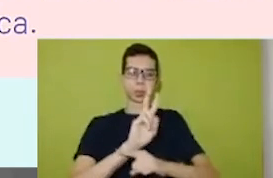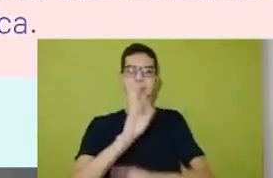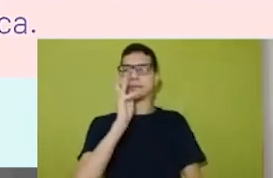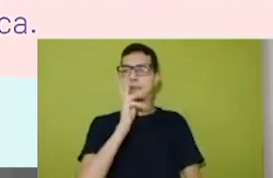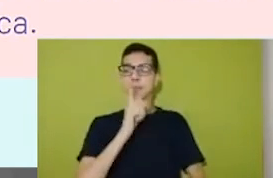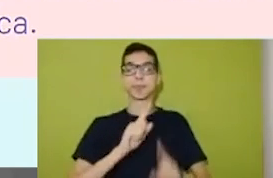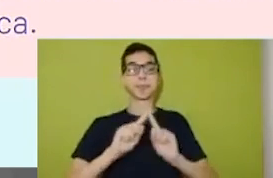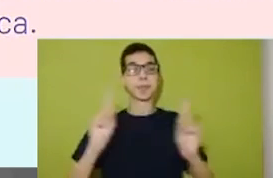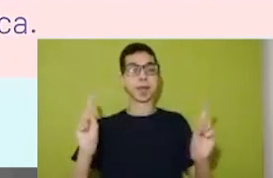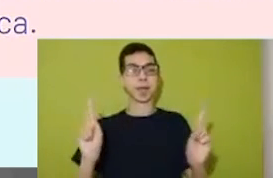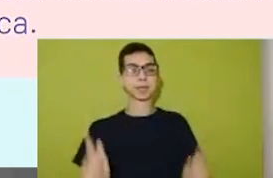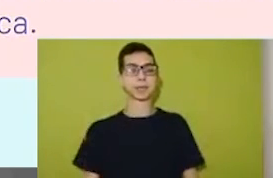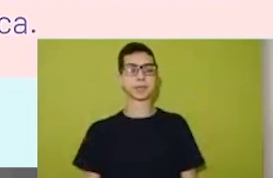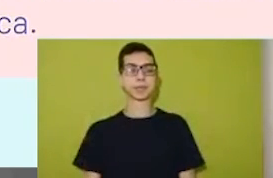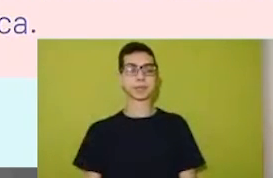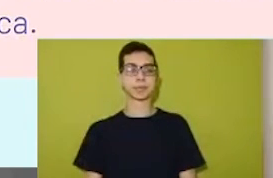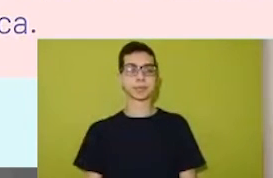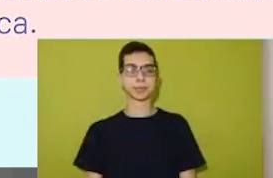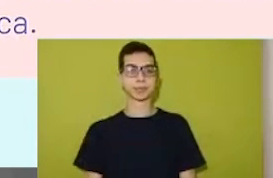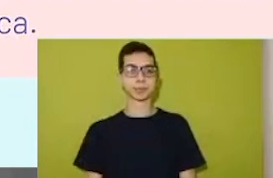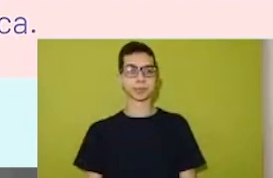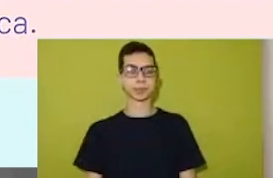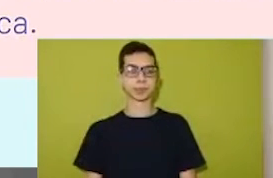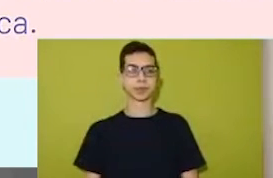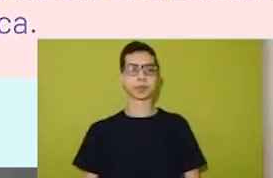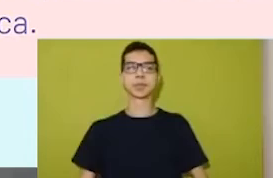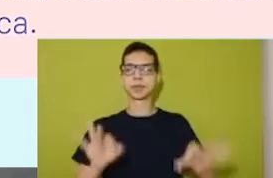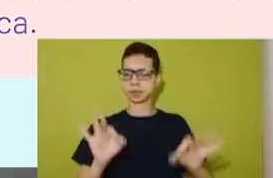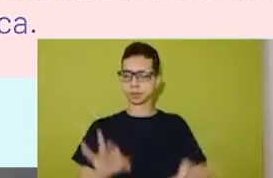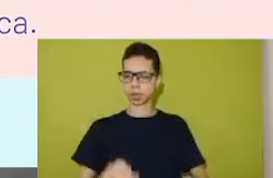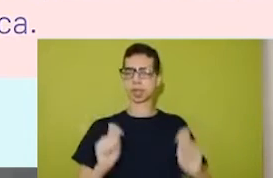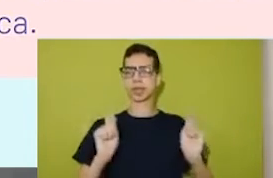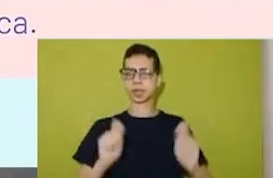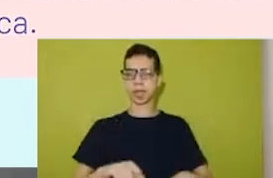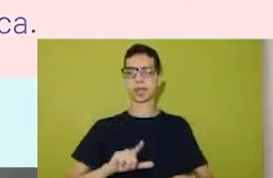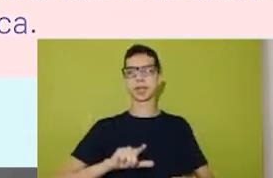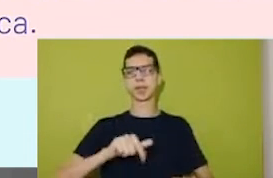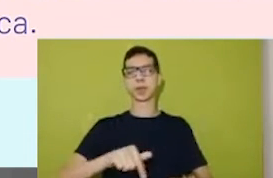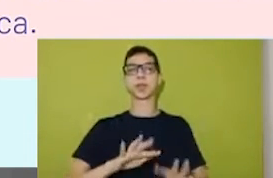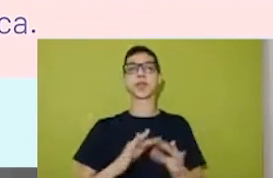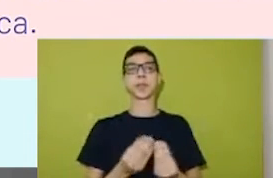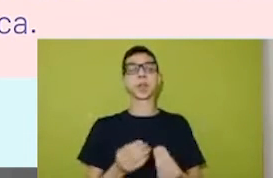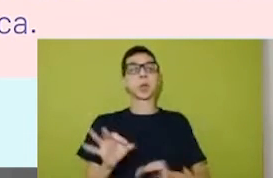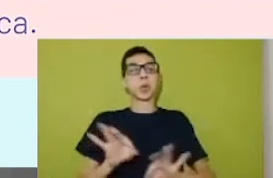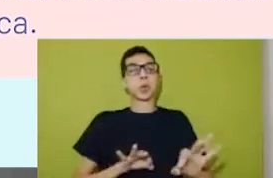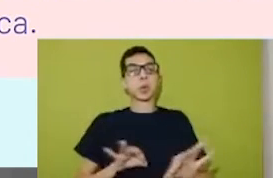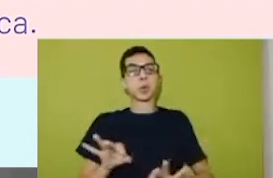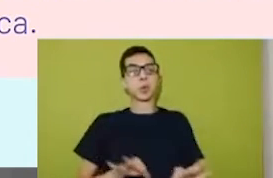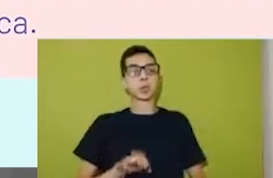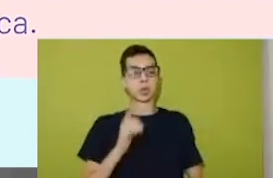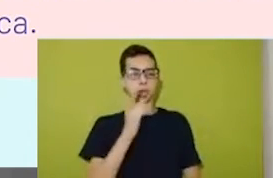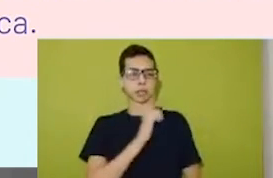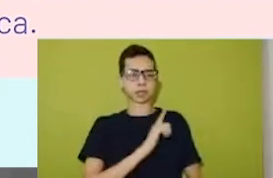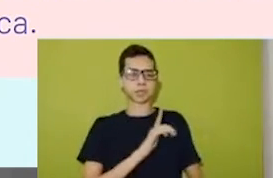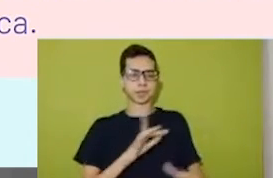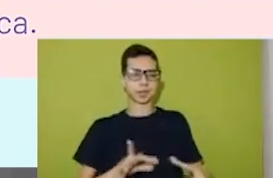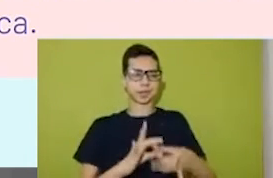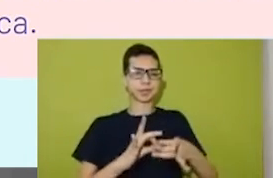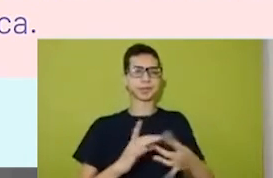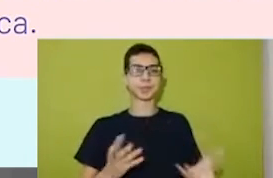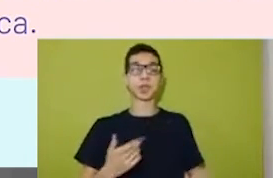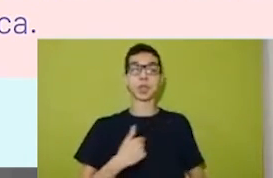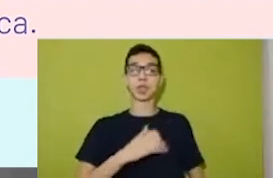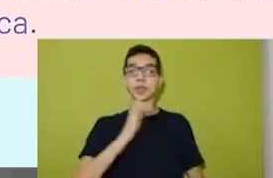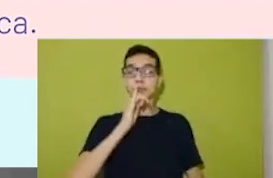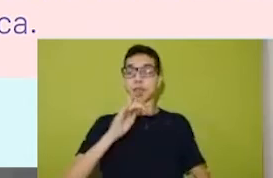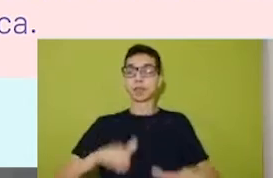no final deu tudo certo, a família conseguiu se reorganizar, e eu digo que às vezes demora um pouco mais, né? Porque essas famílias,